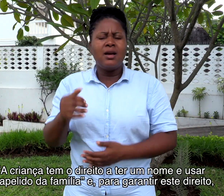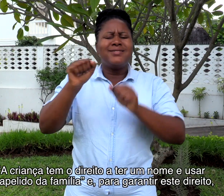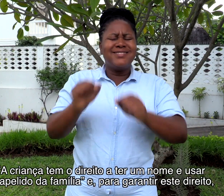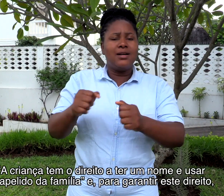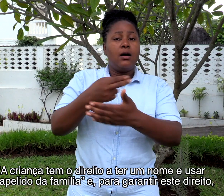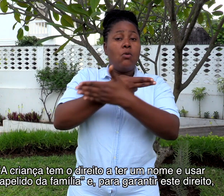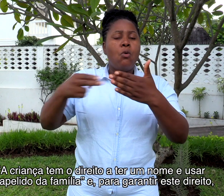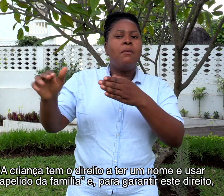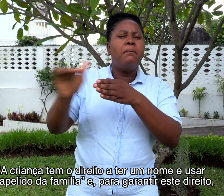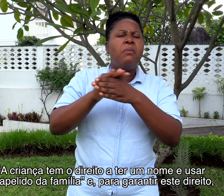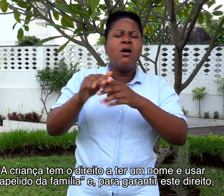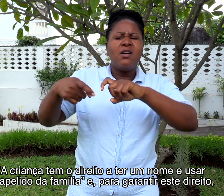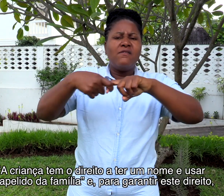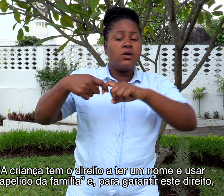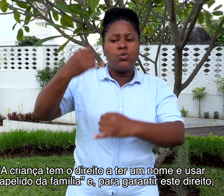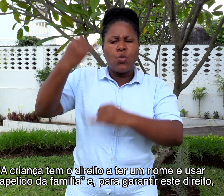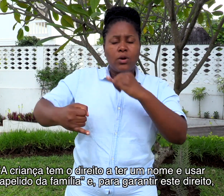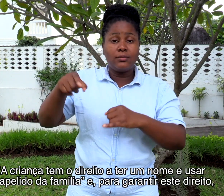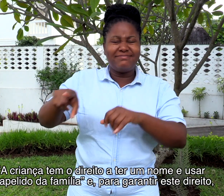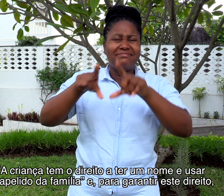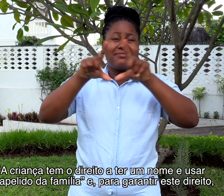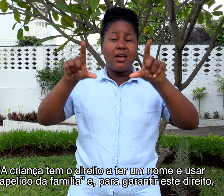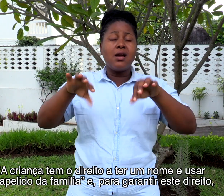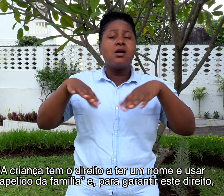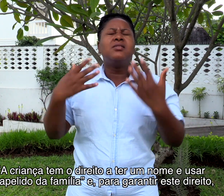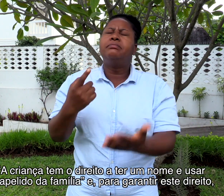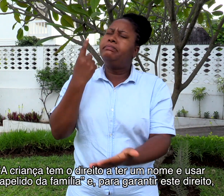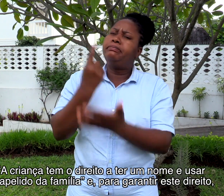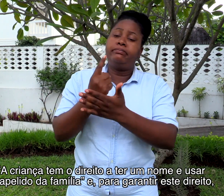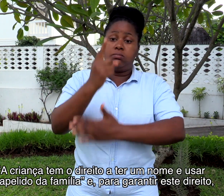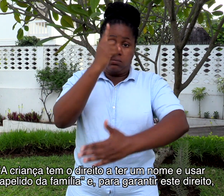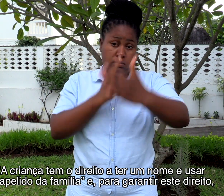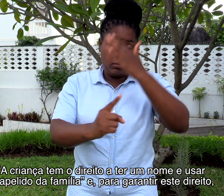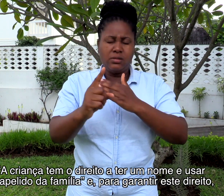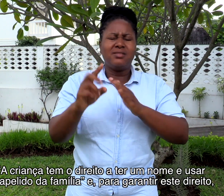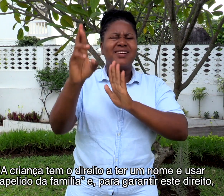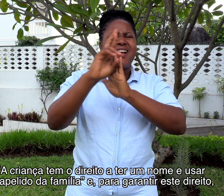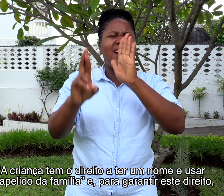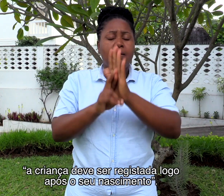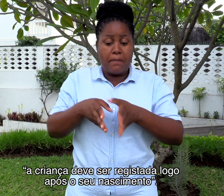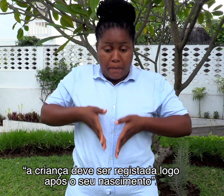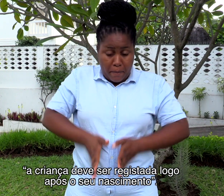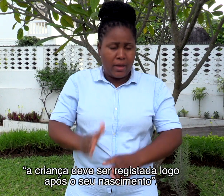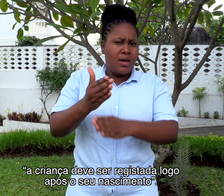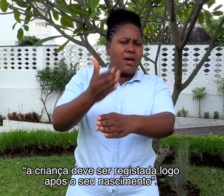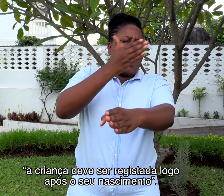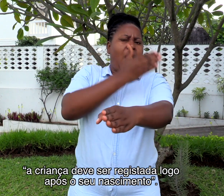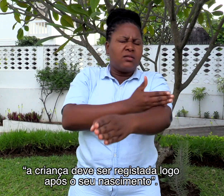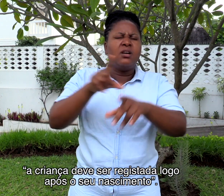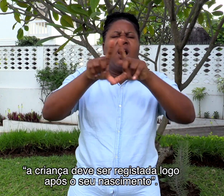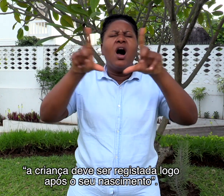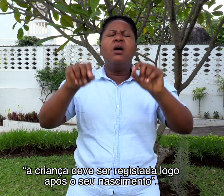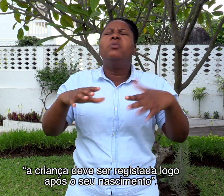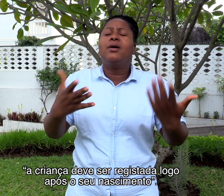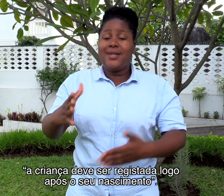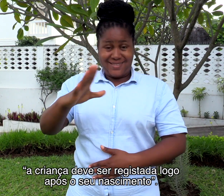A criança tem o direito a ter um nome e usar o apelido da família. E para garantir este direito, a criança deve ser